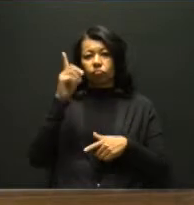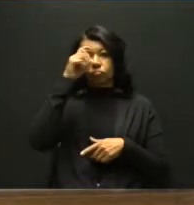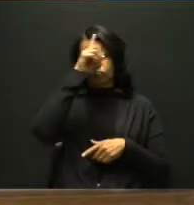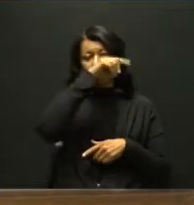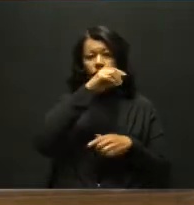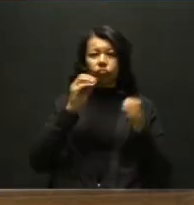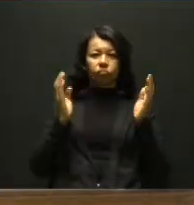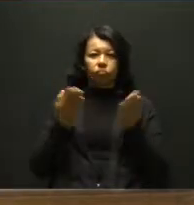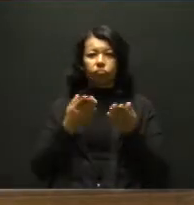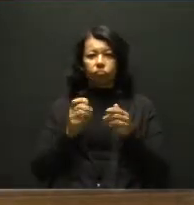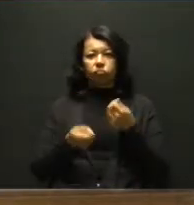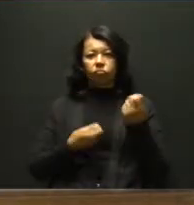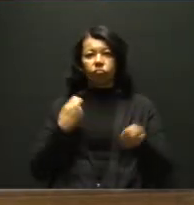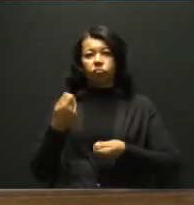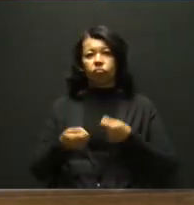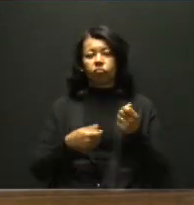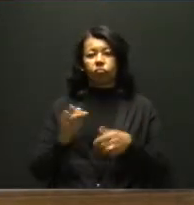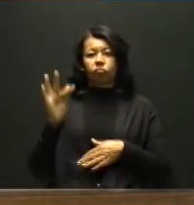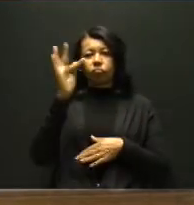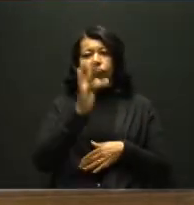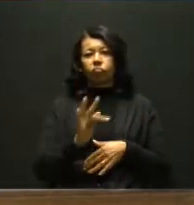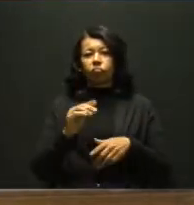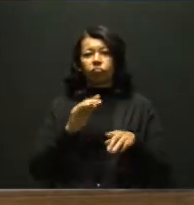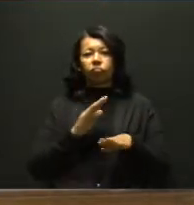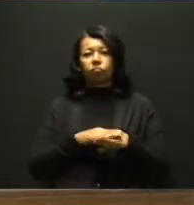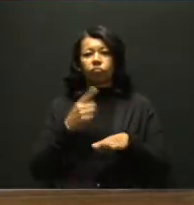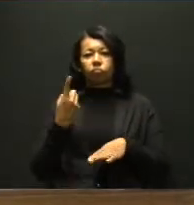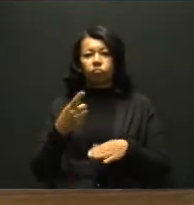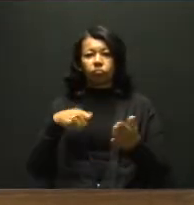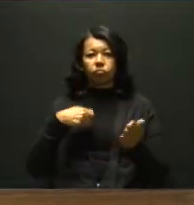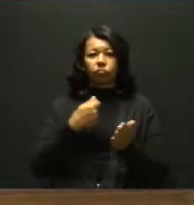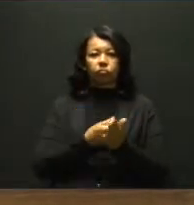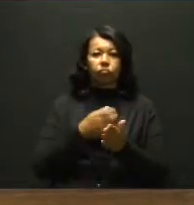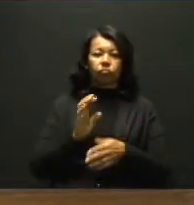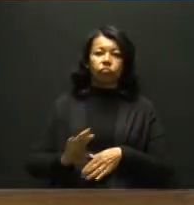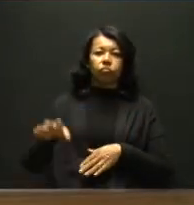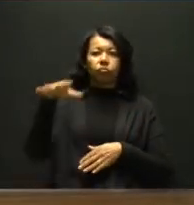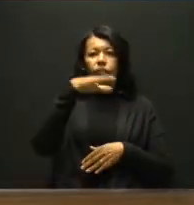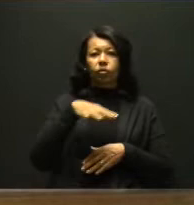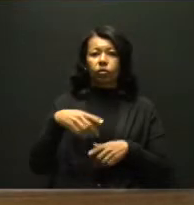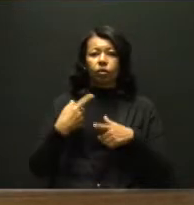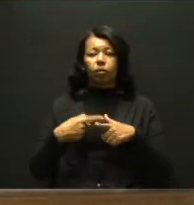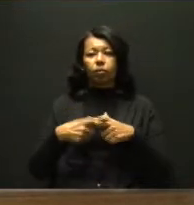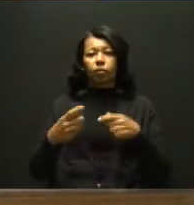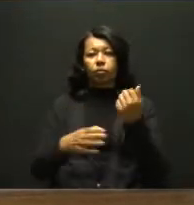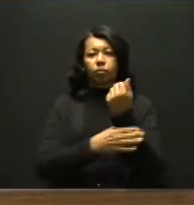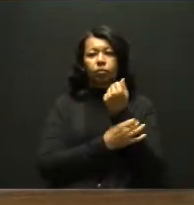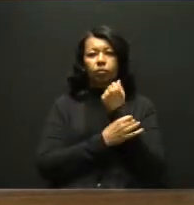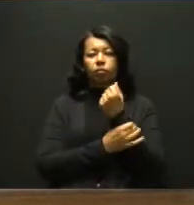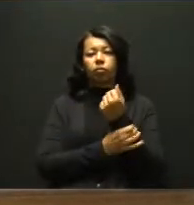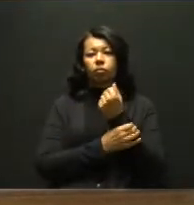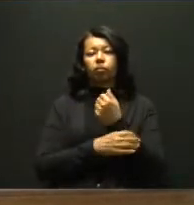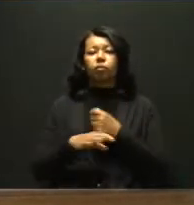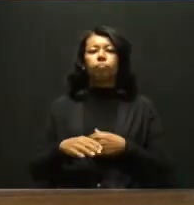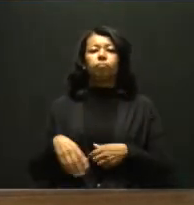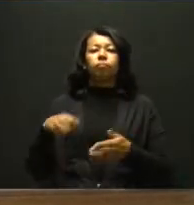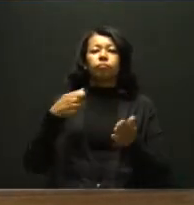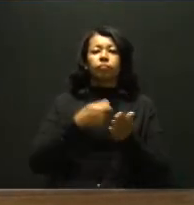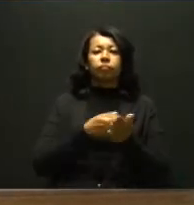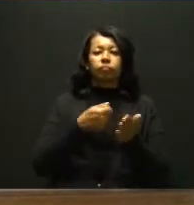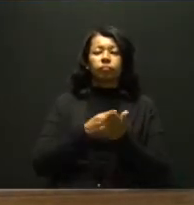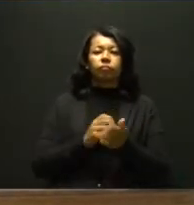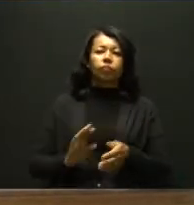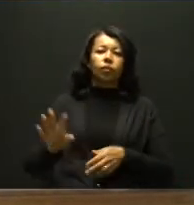do orçamento da federação mais um desenho do estado porque essa segurança é dever do estado o